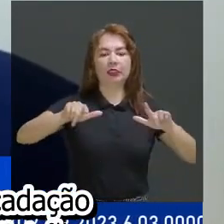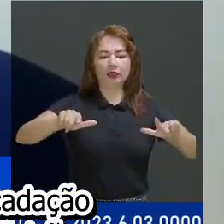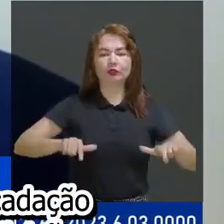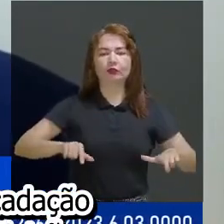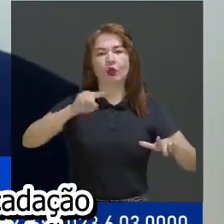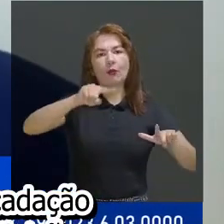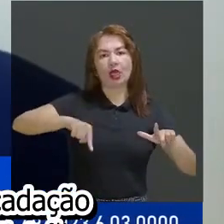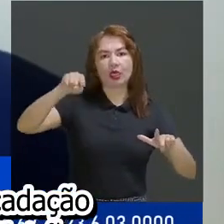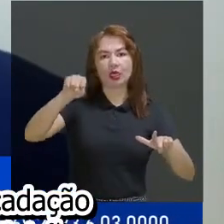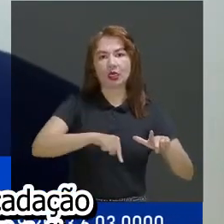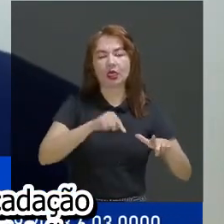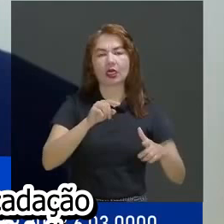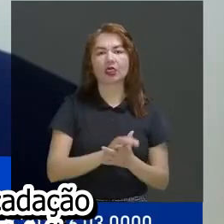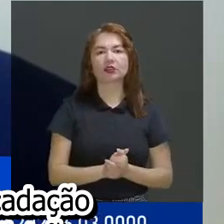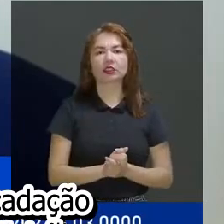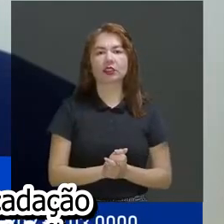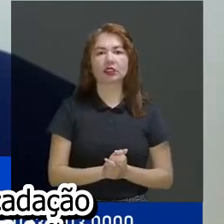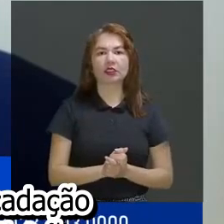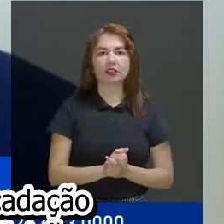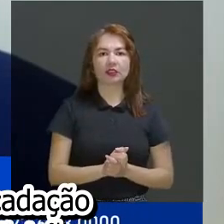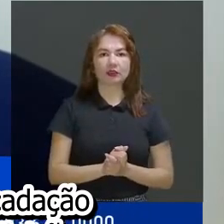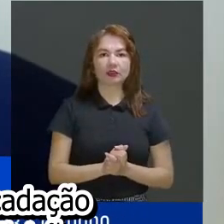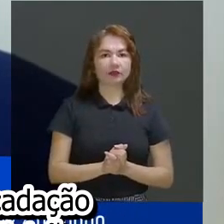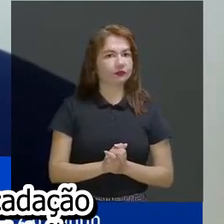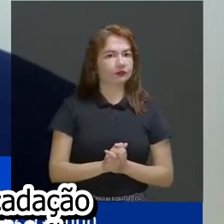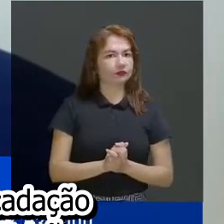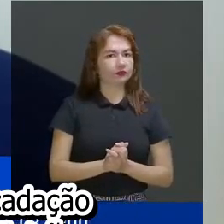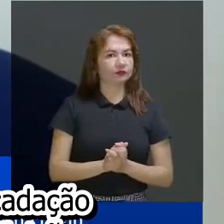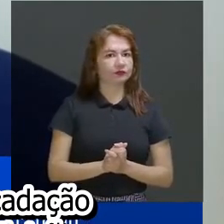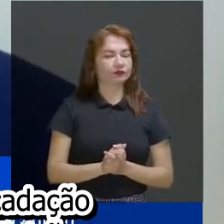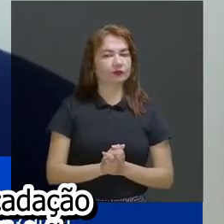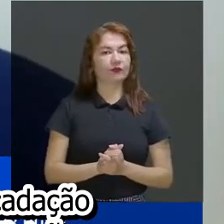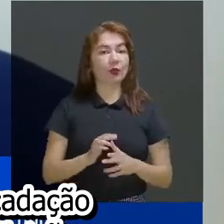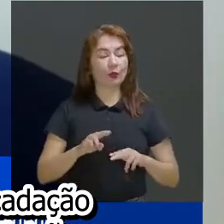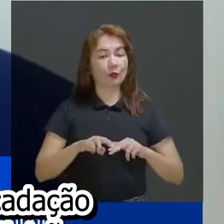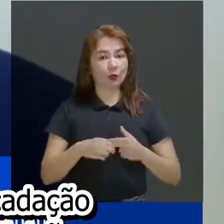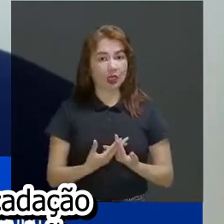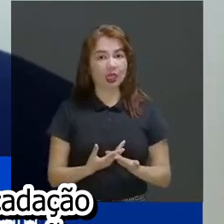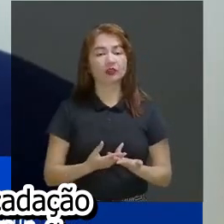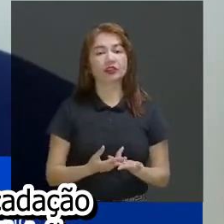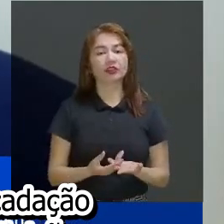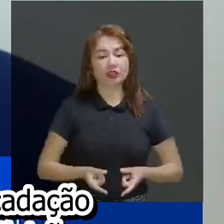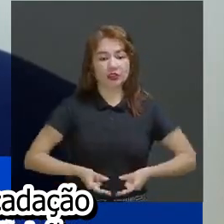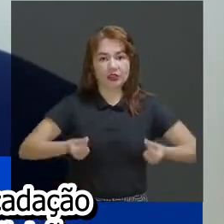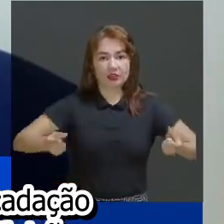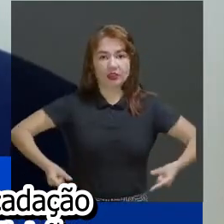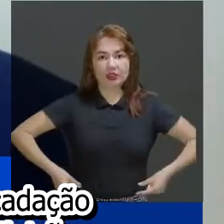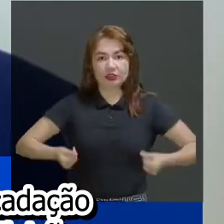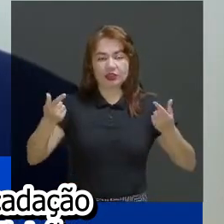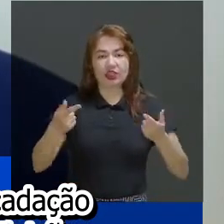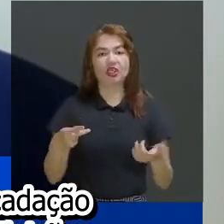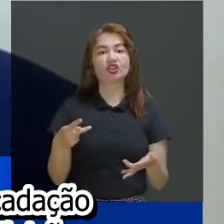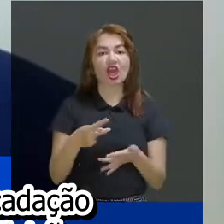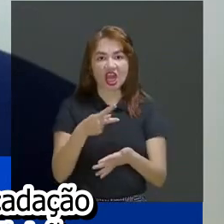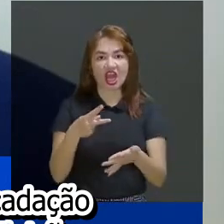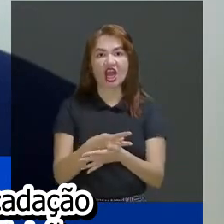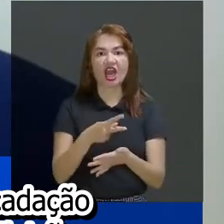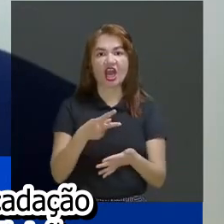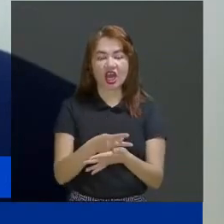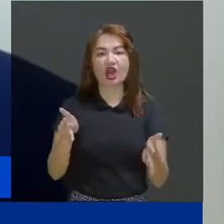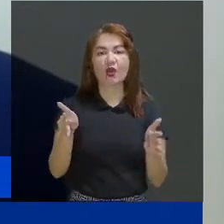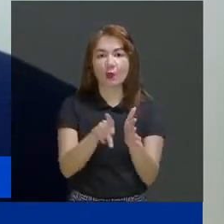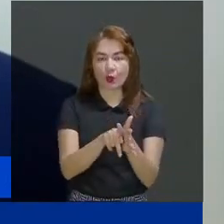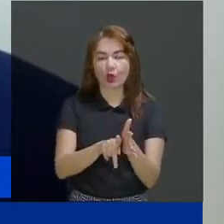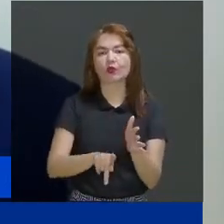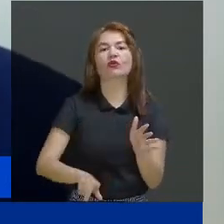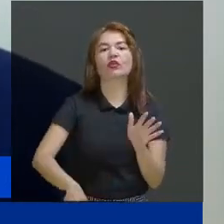do diploma em representação por arrecadação em gastos ilícitos, prevista no artigo 30A da Lei de